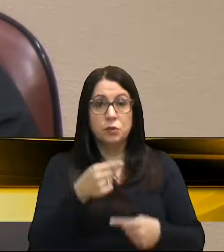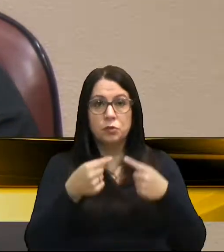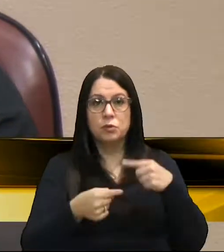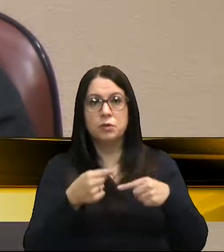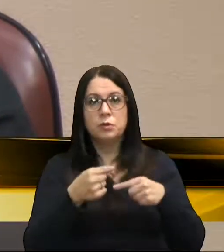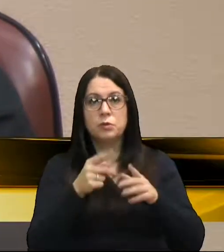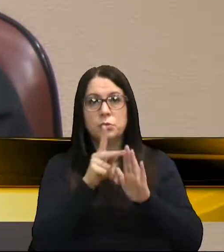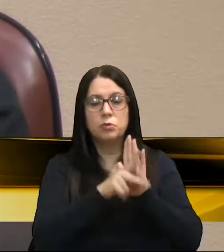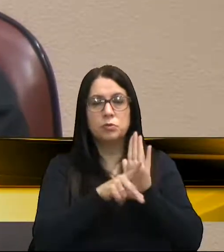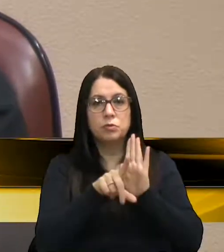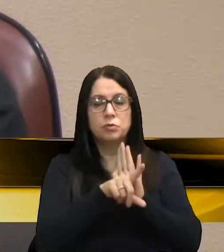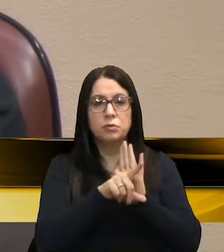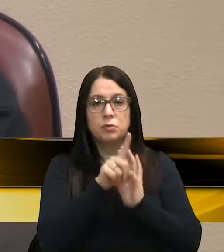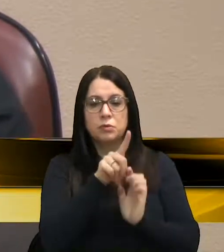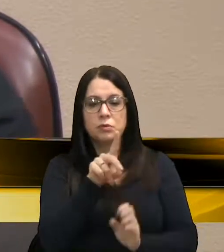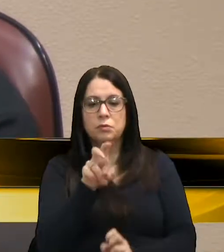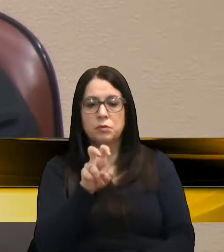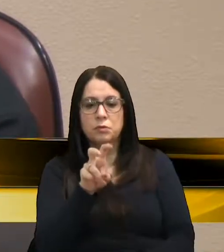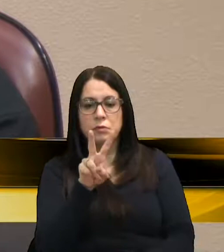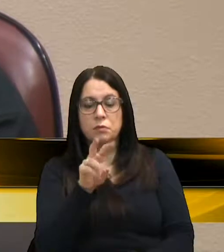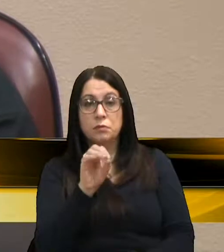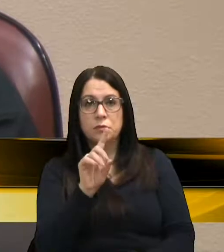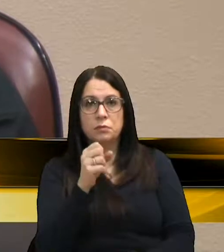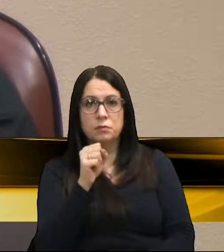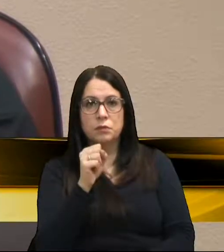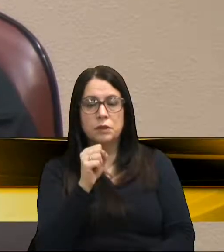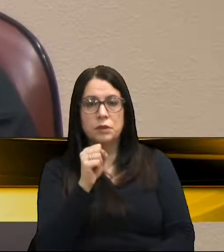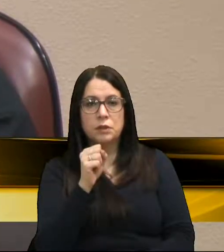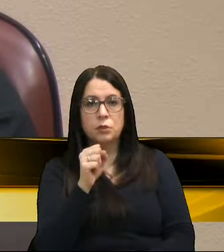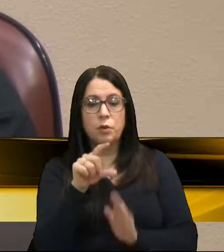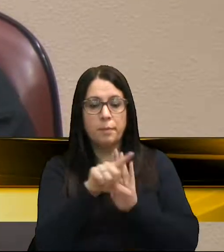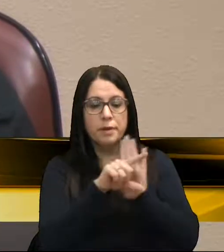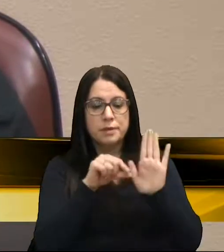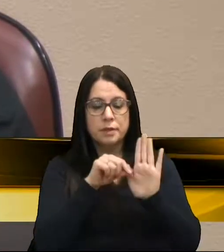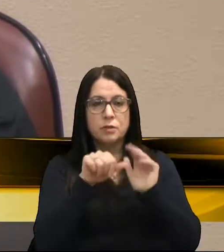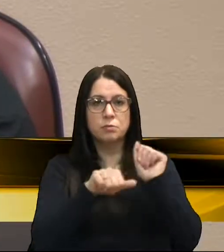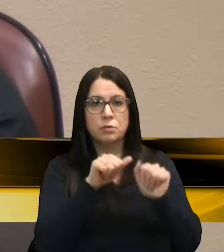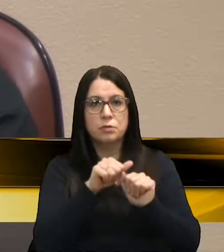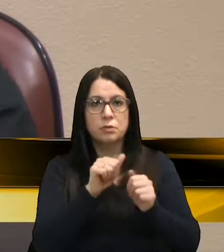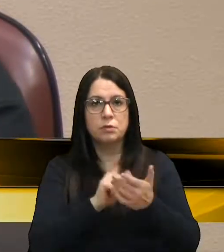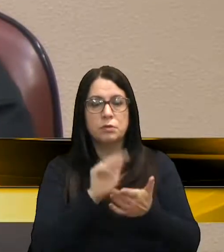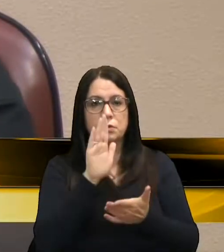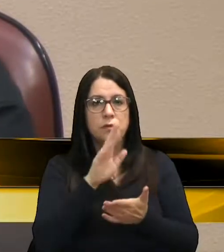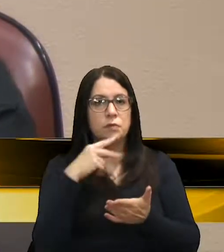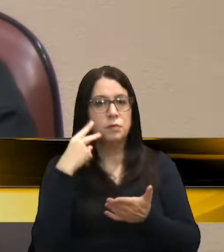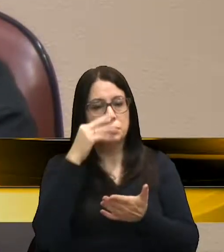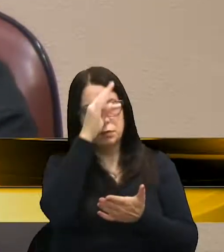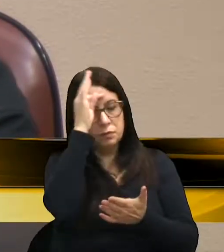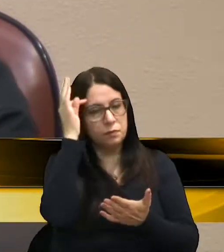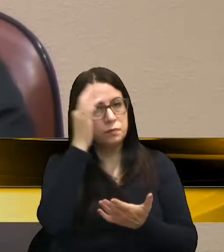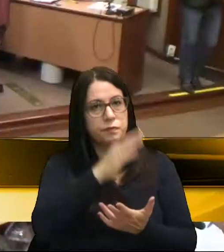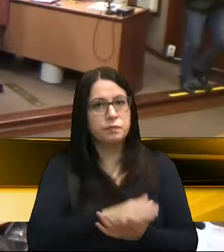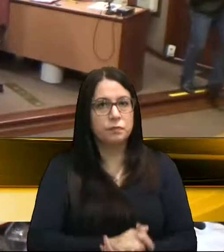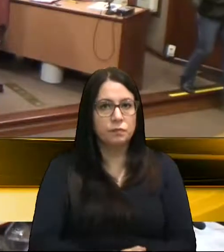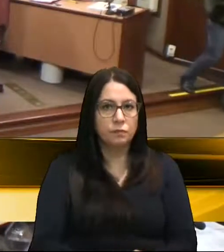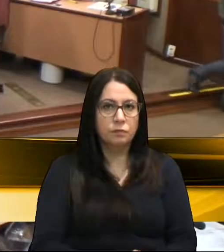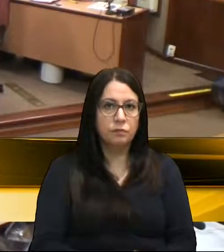o projeto de lei 115/2018, com mensagem retificativa. Peço a palavra, presidente. Com a palavra, vereador Gustavo